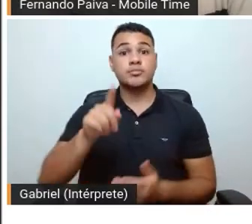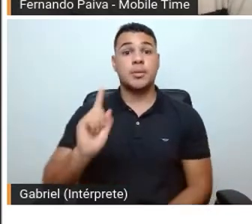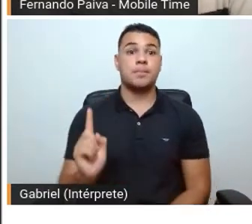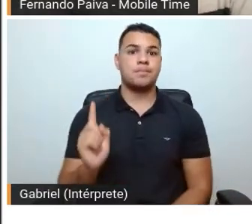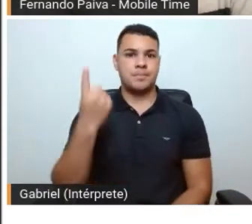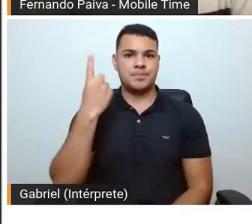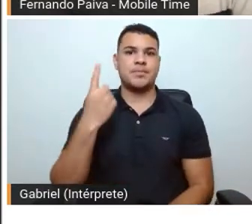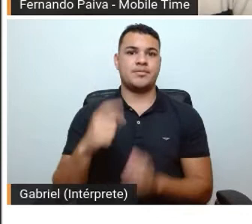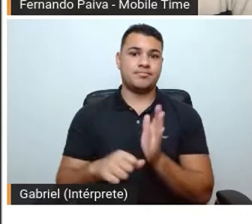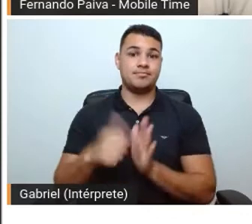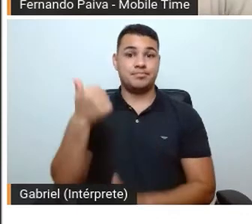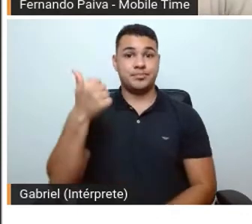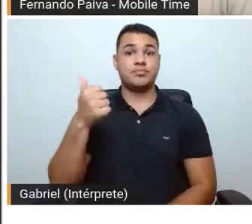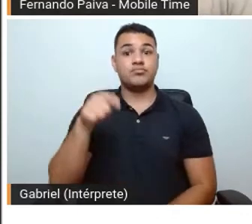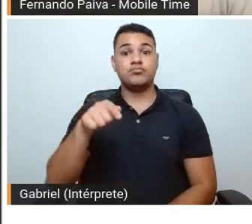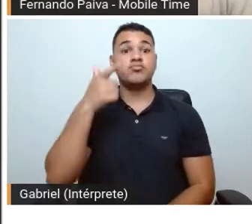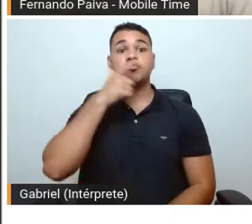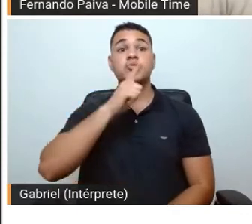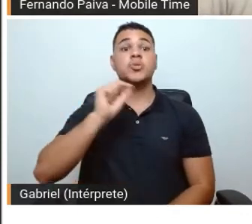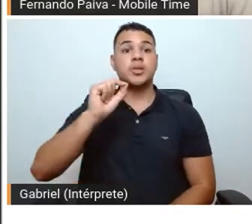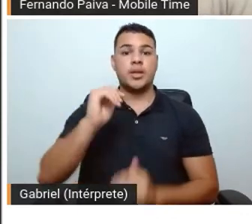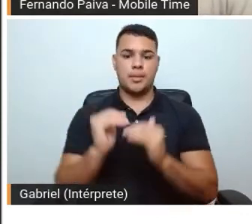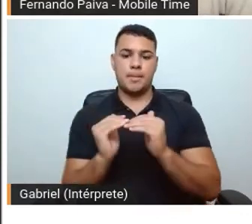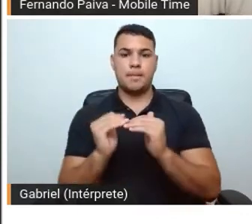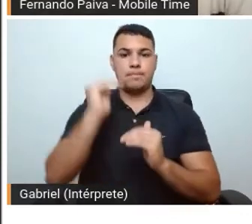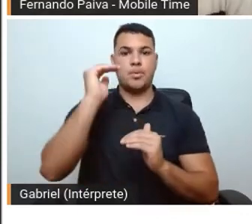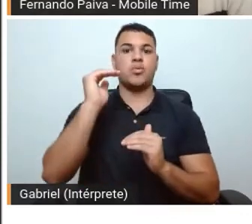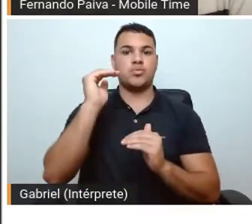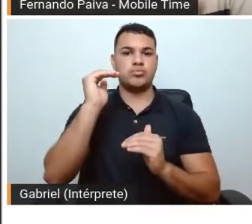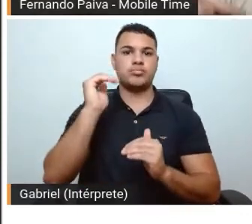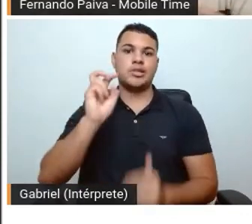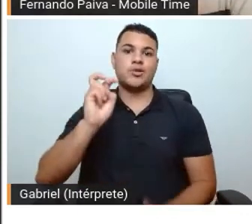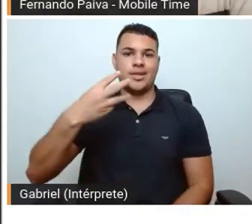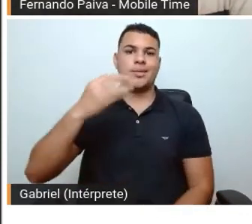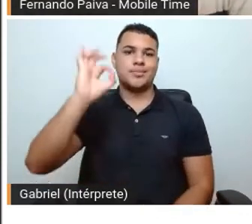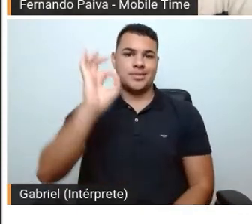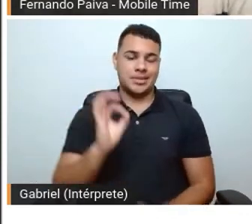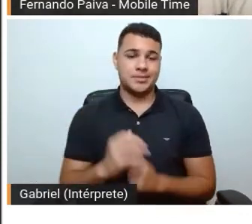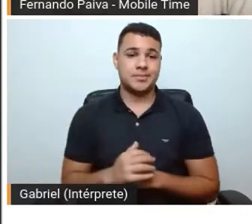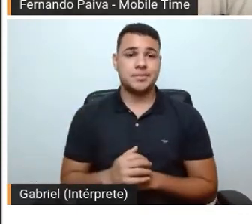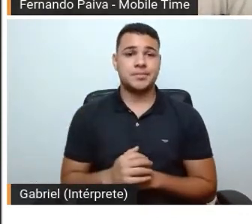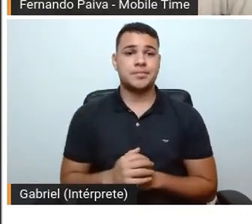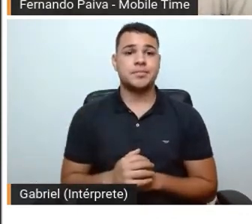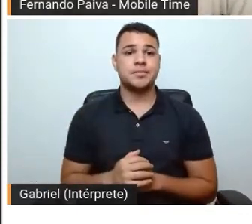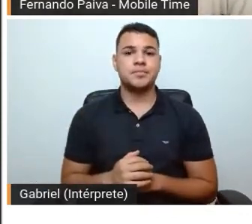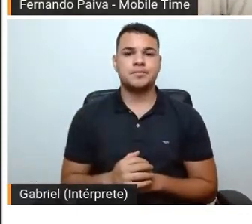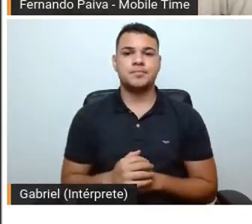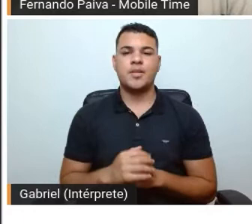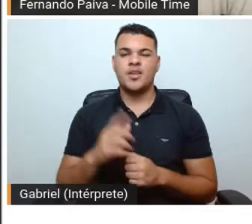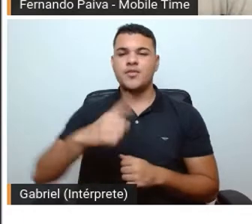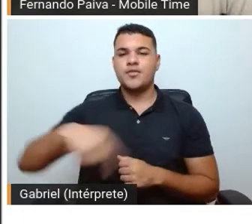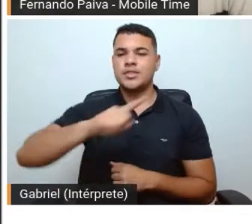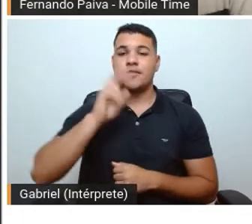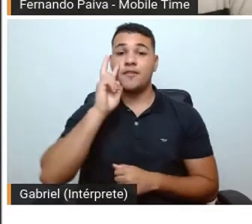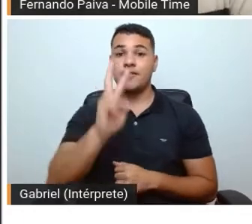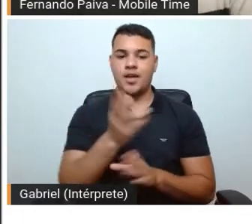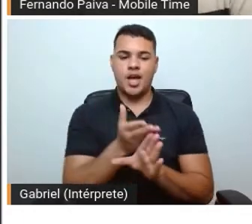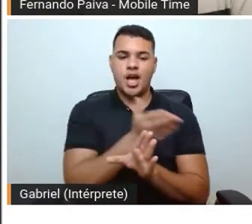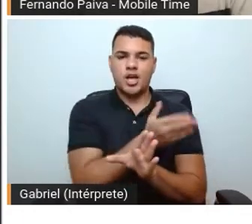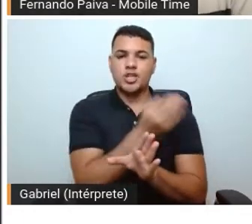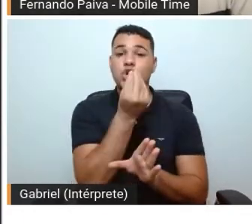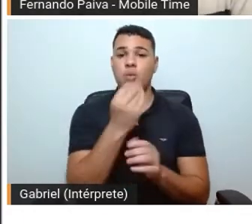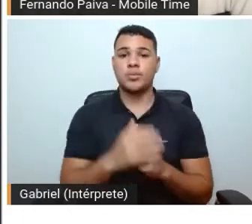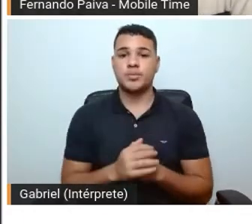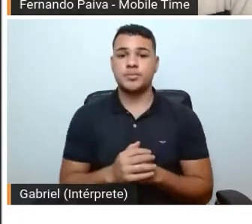Dessa sua pesquisa ele passou da metade da base brasileiro de smartphones tá e ele vem vocês vão ver nesse próximo gráfica esquecimento